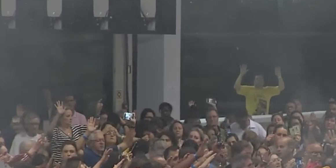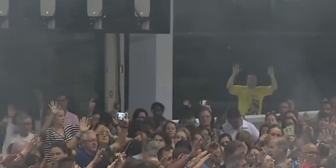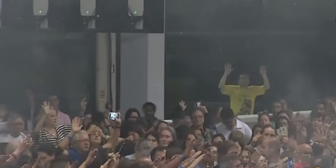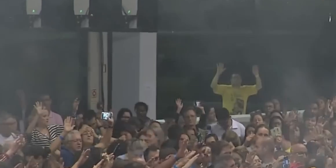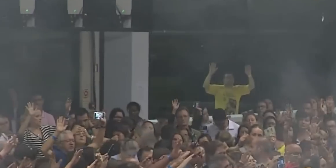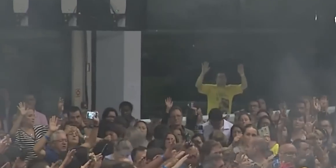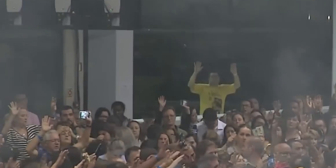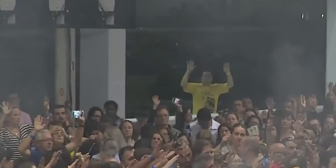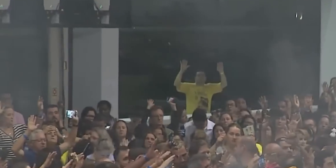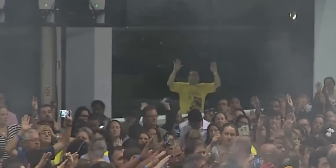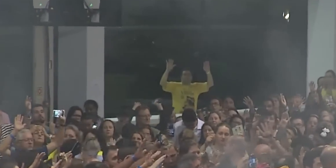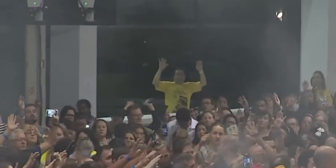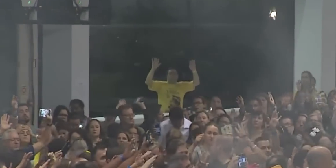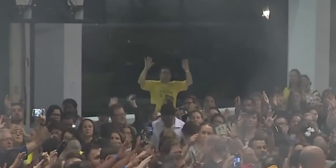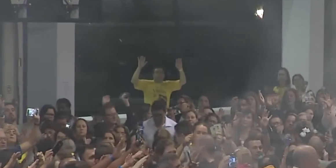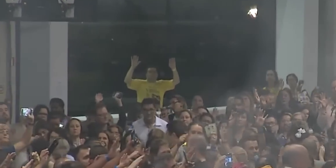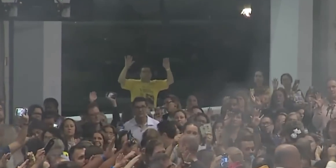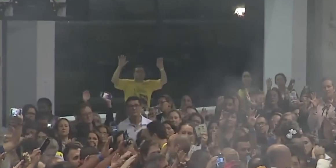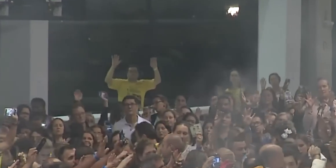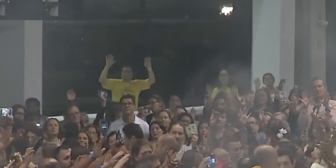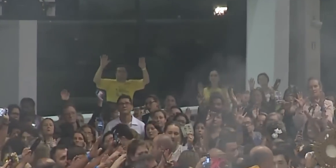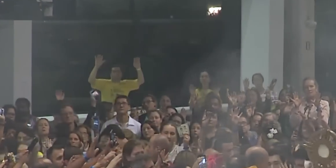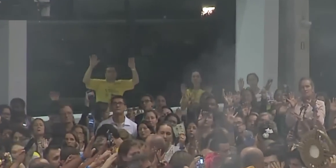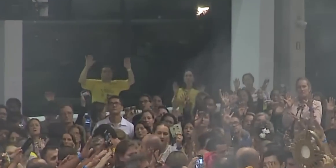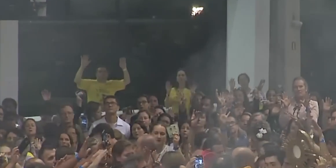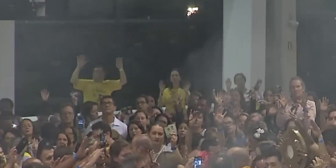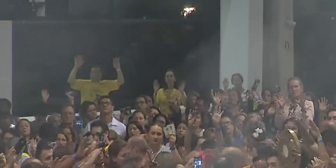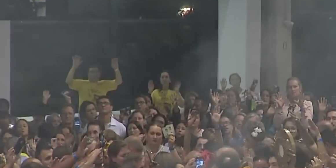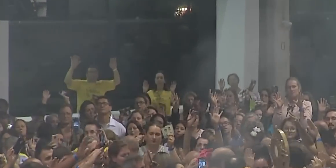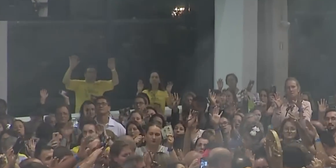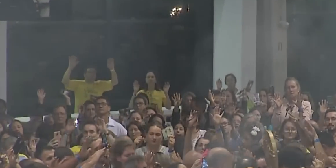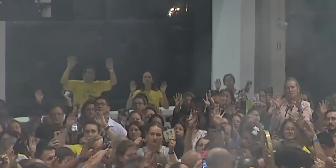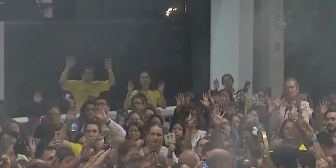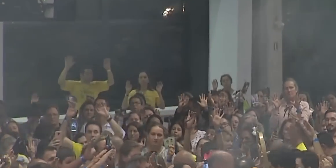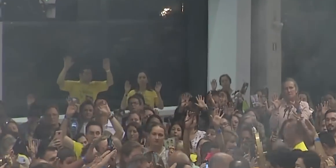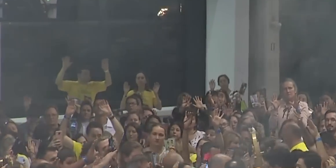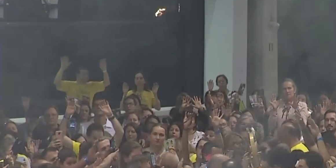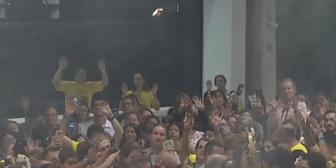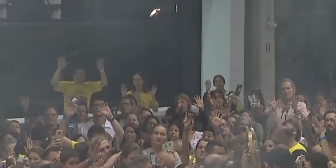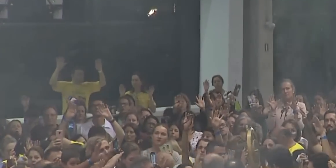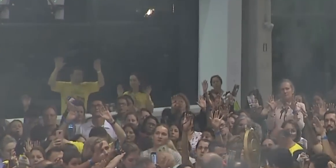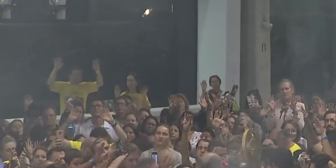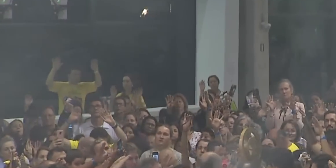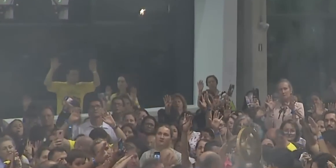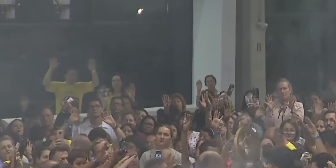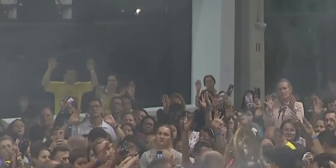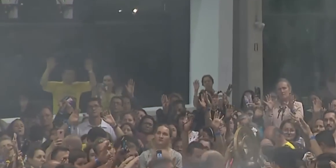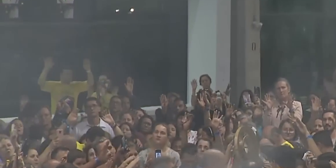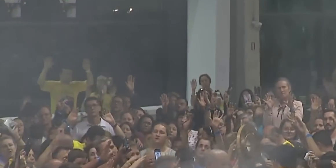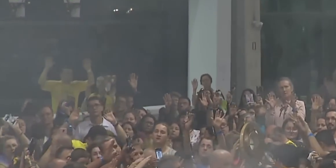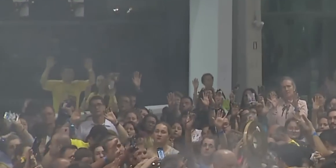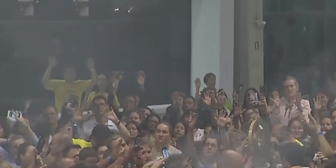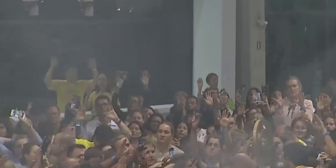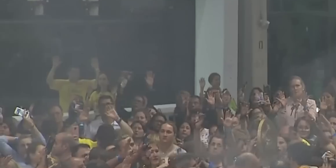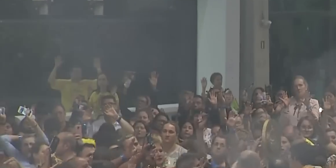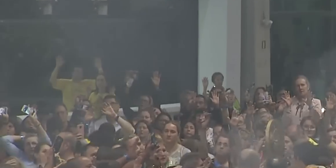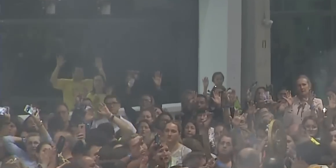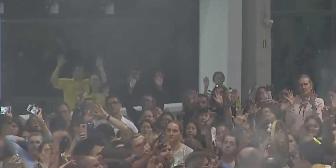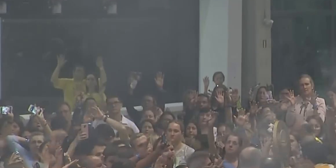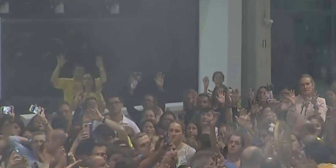eu creio que a nossa família agora, aonde estiver um ente querido nosso, que será